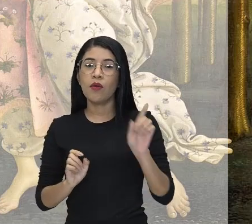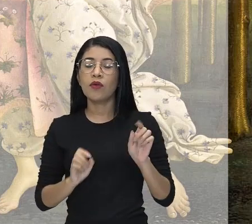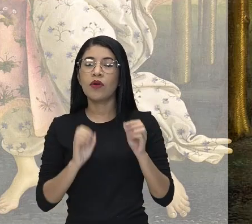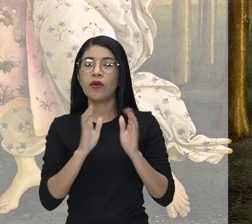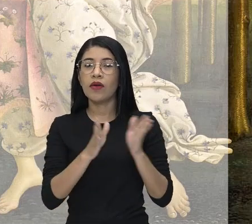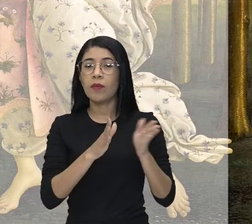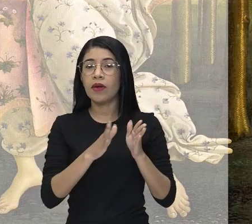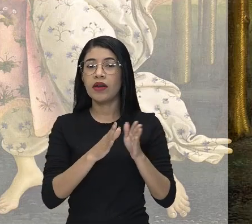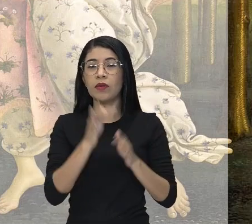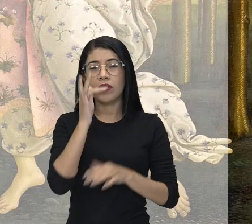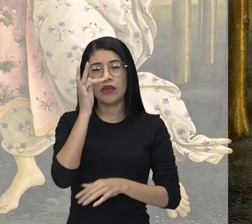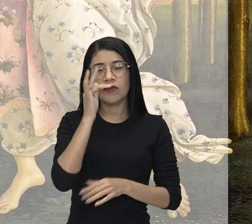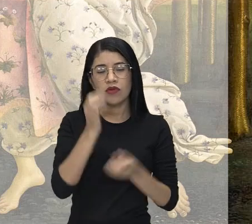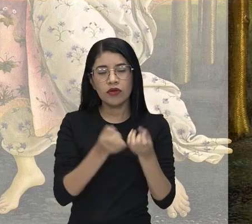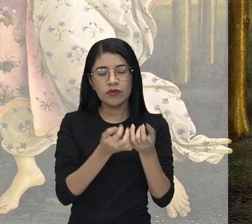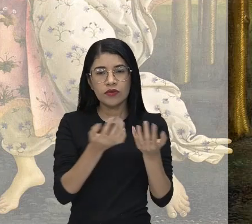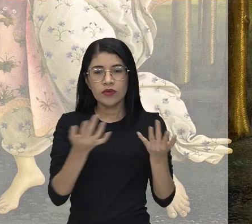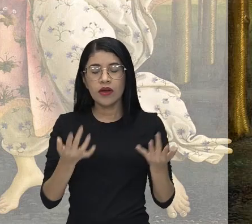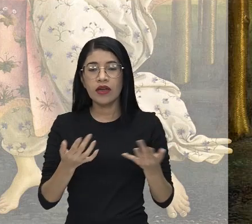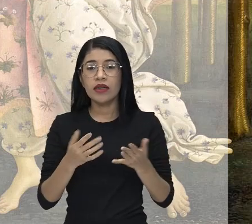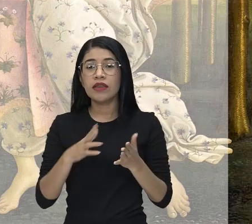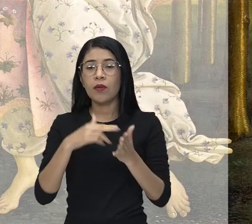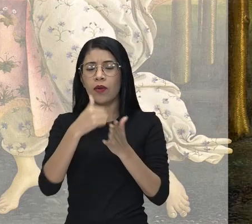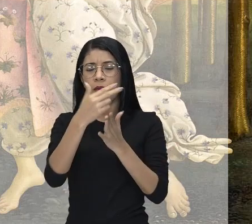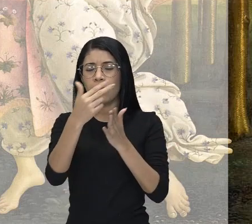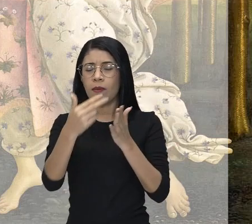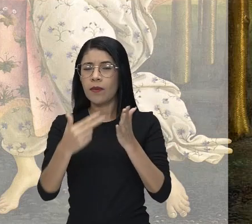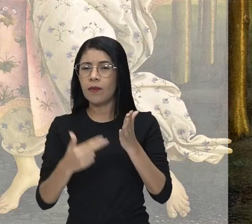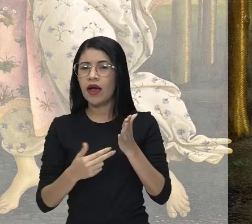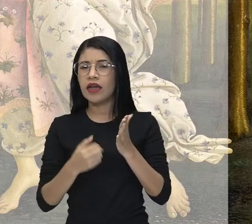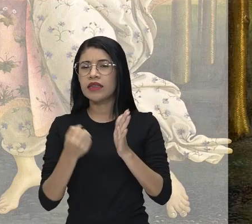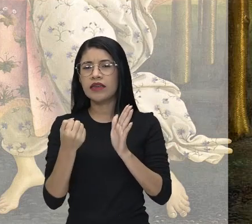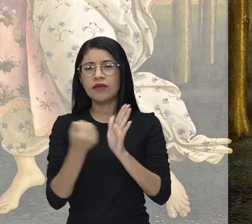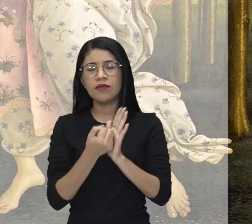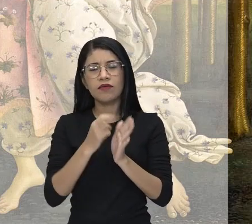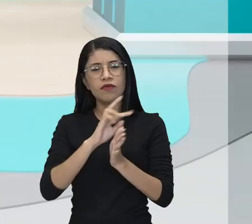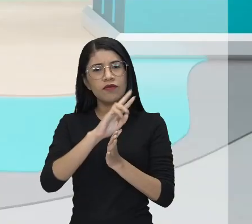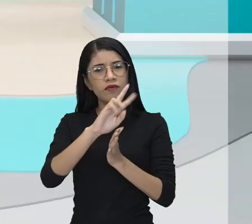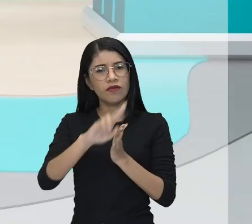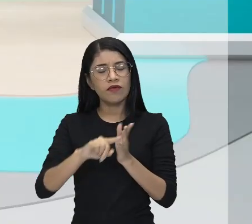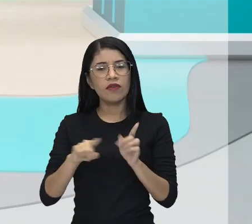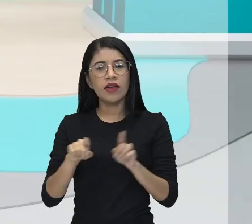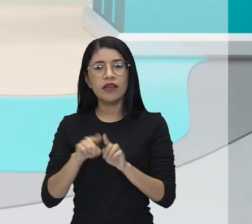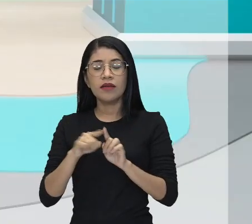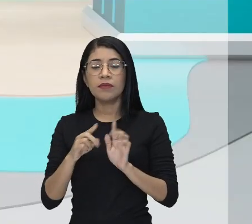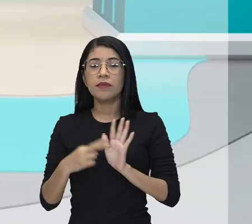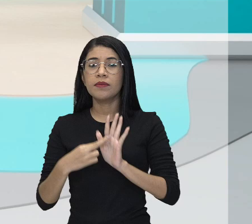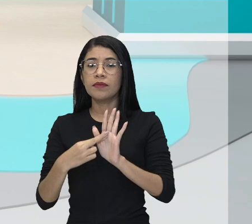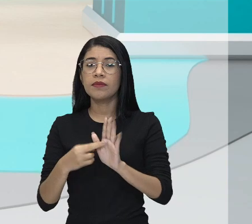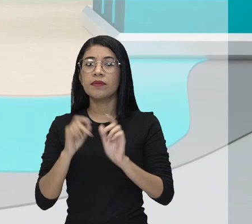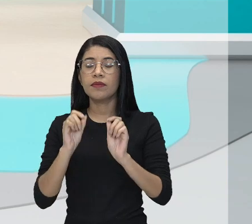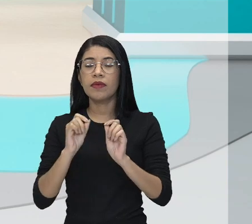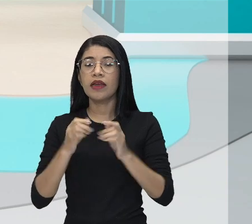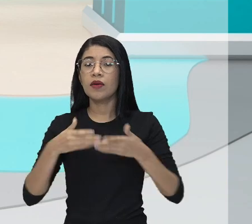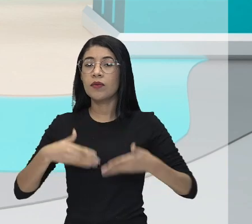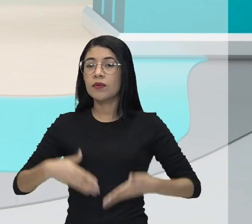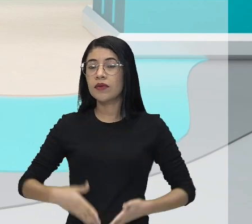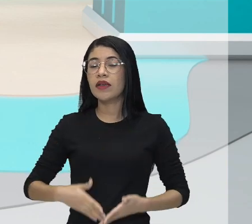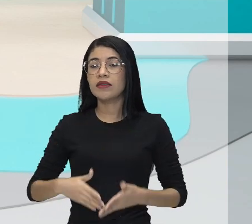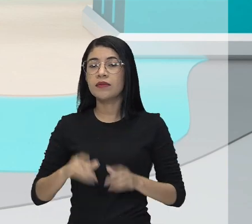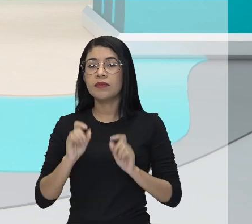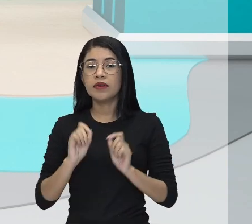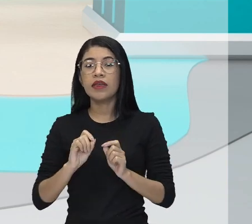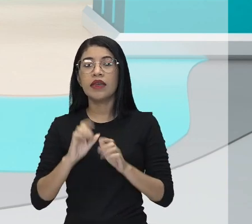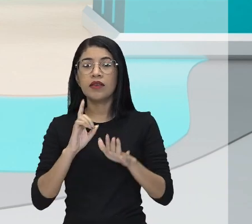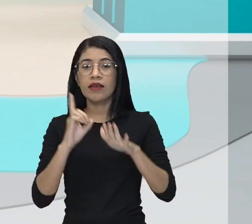primavera. Então, é uma pintura cheia de simbolismo que representa o quê? O nascimento